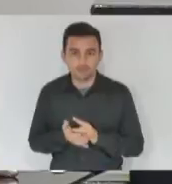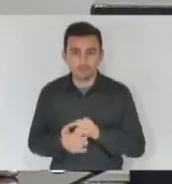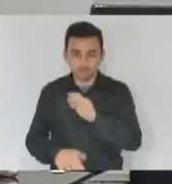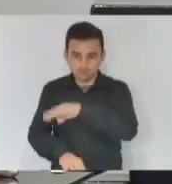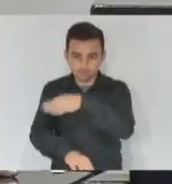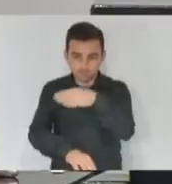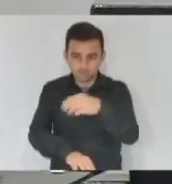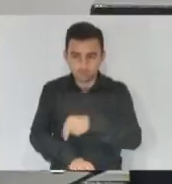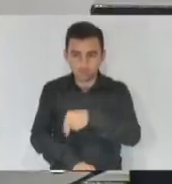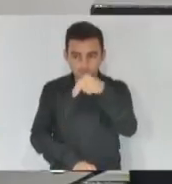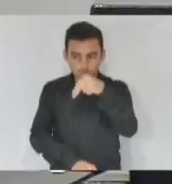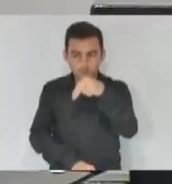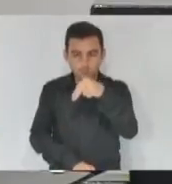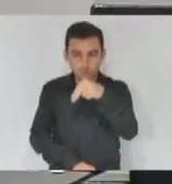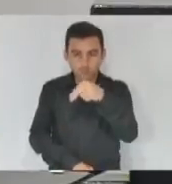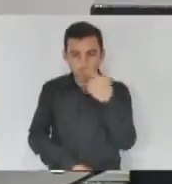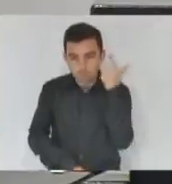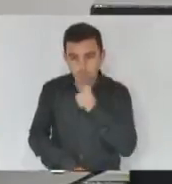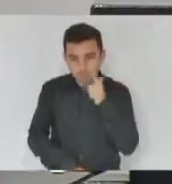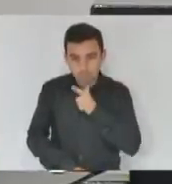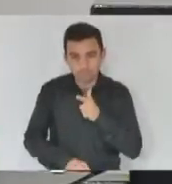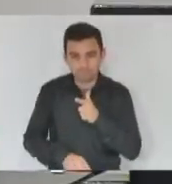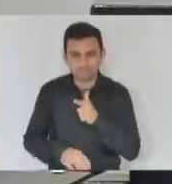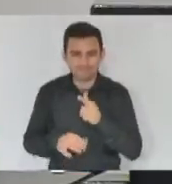Norte como plenamente